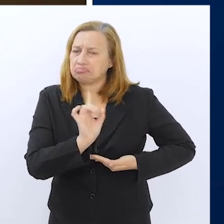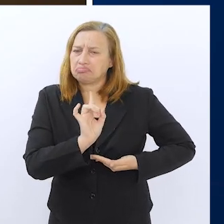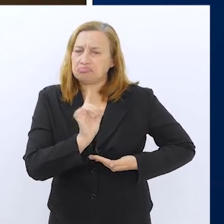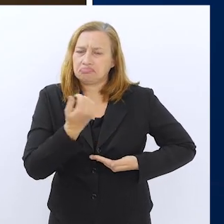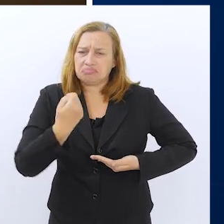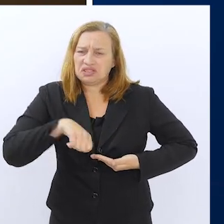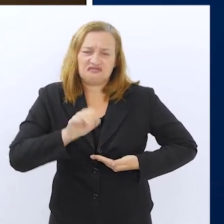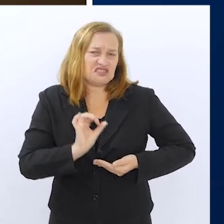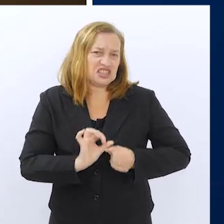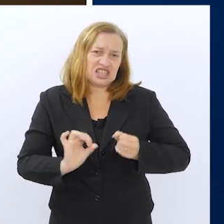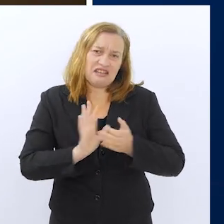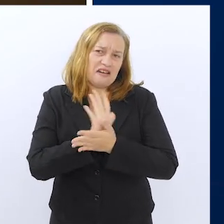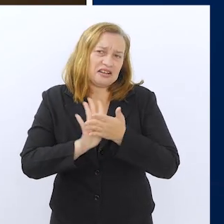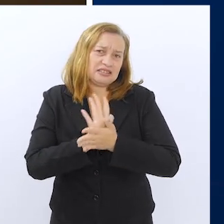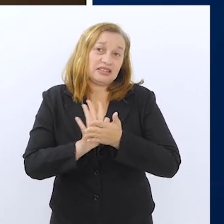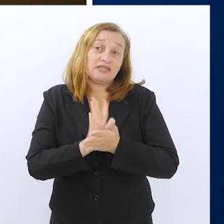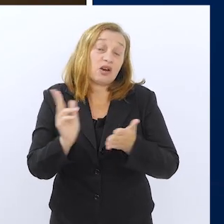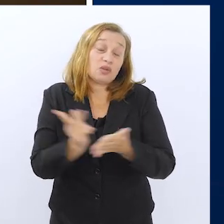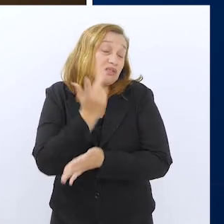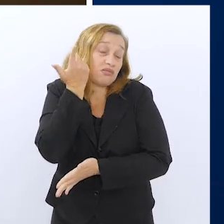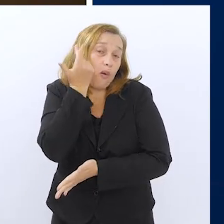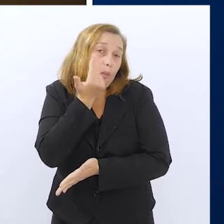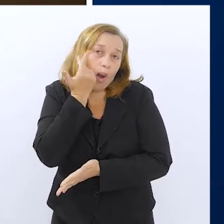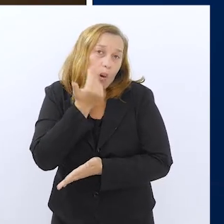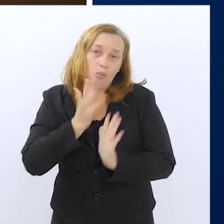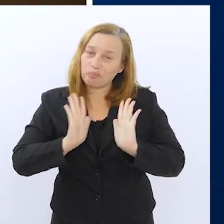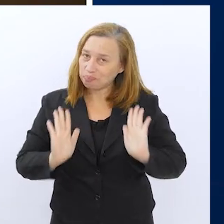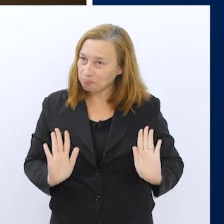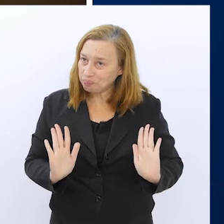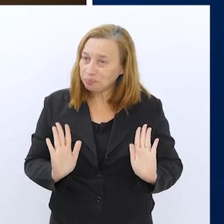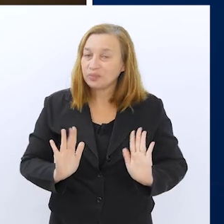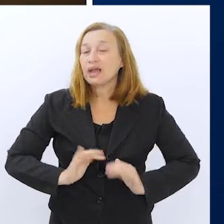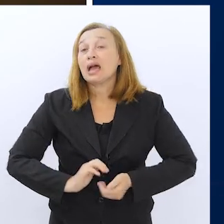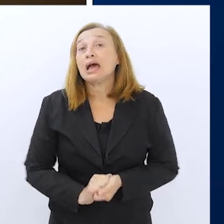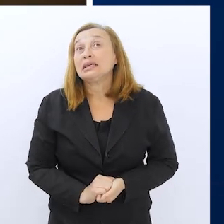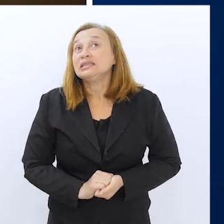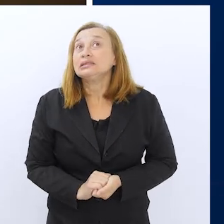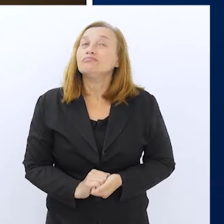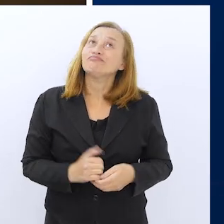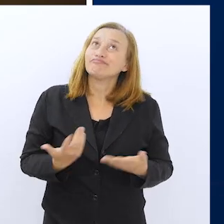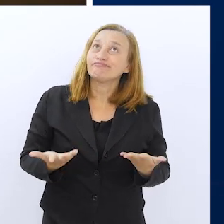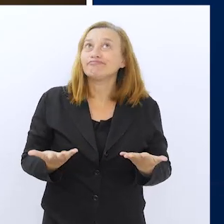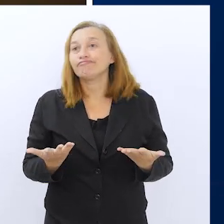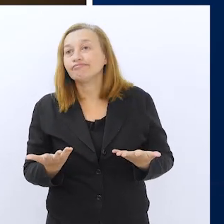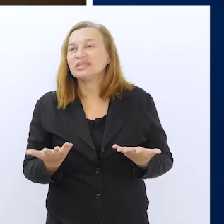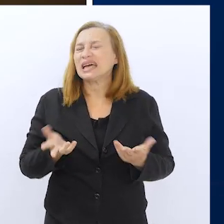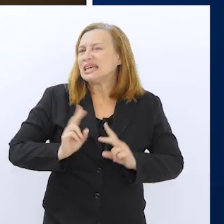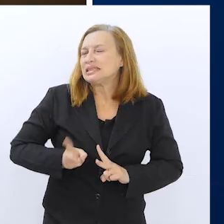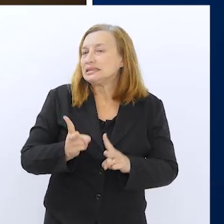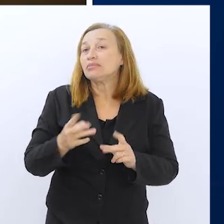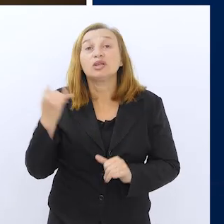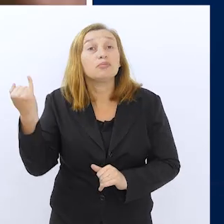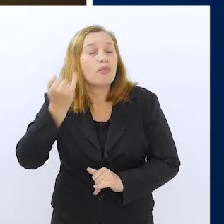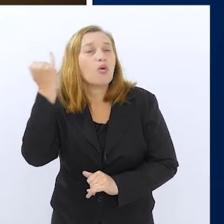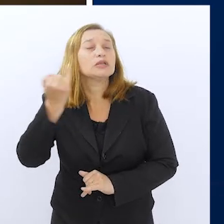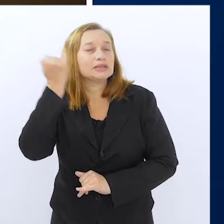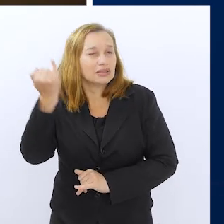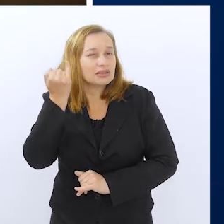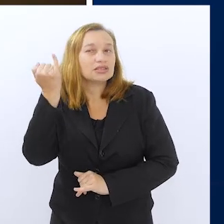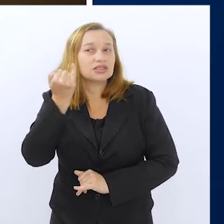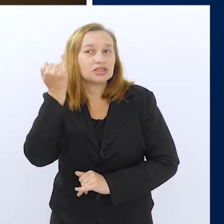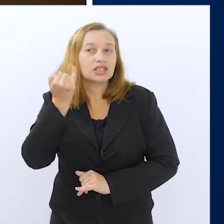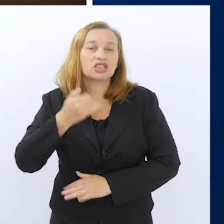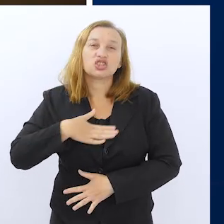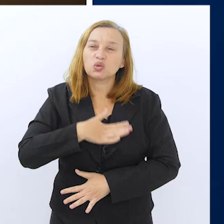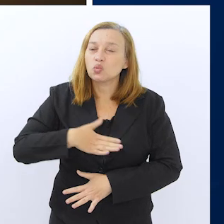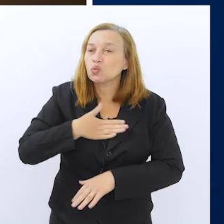para poder amamentar, tá? Isso vai ocorrer de forma natural. E assim, é sempre